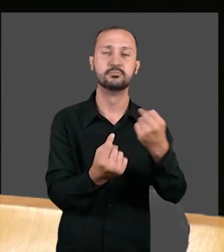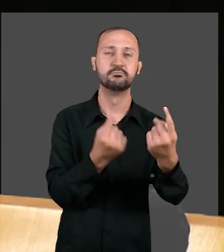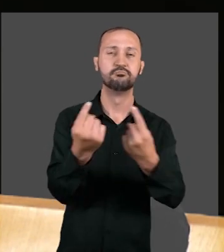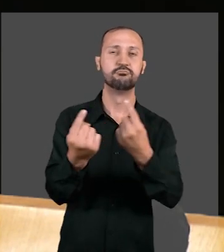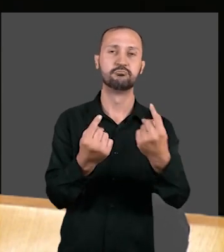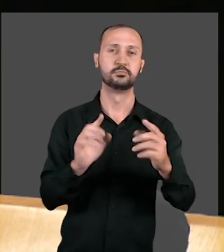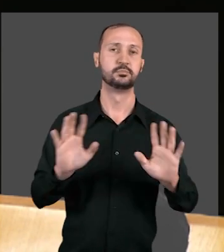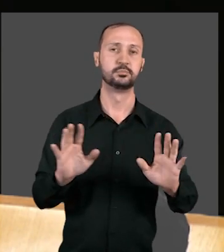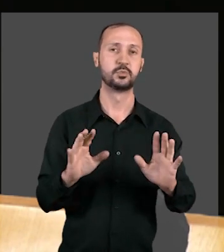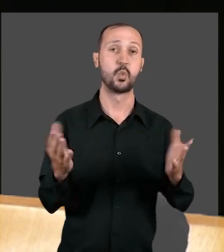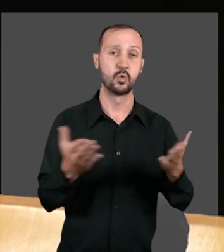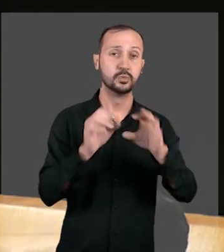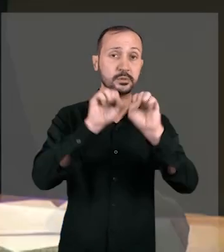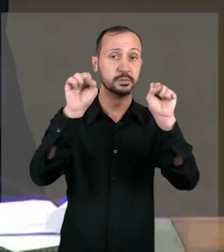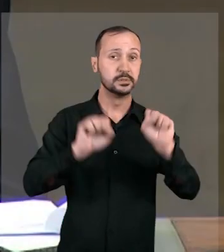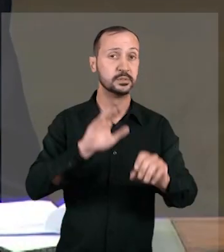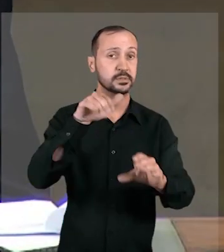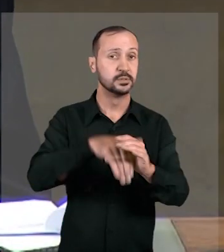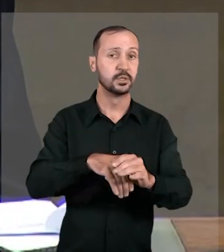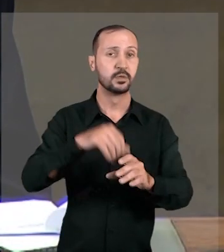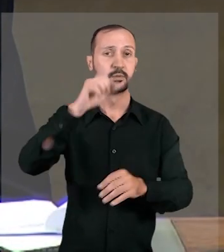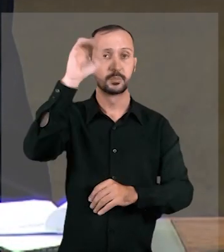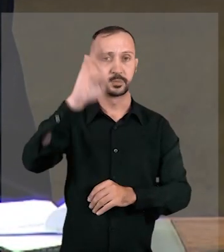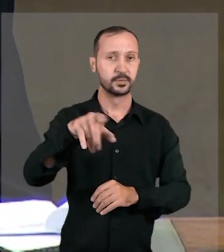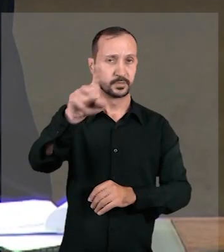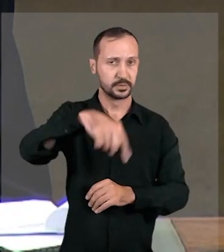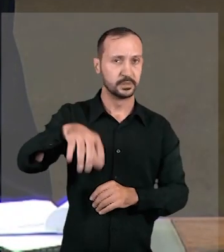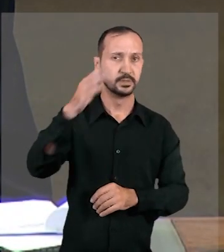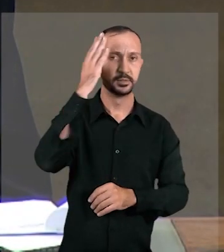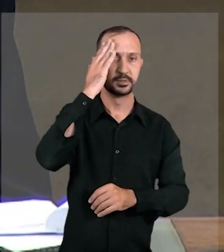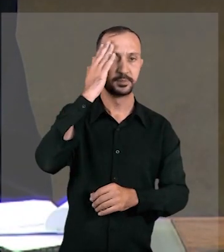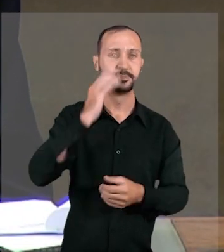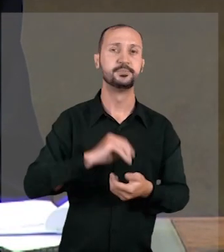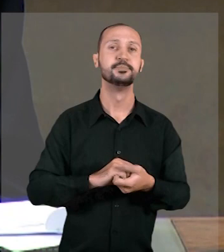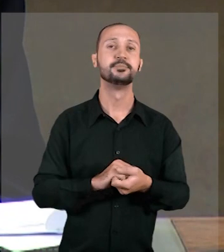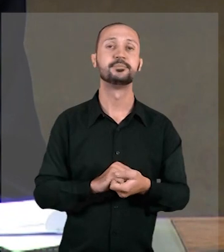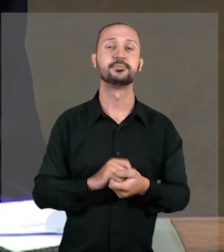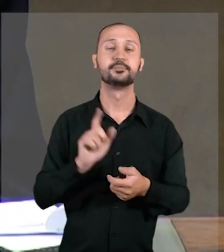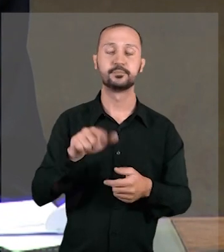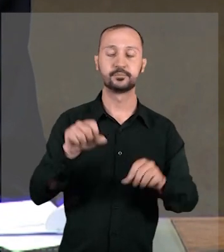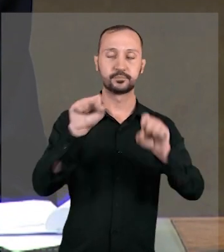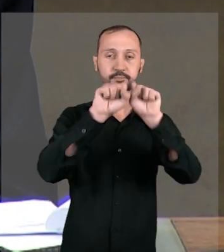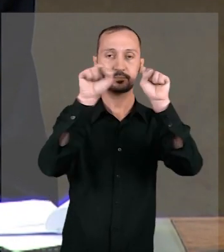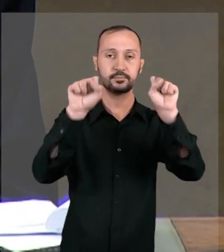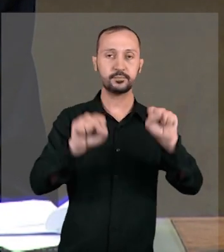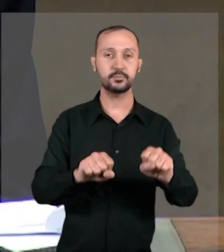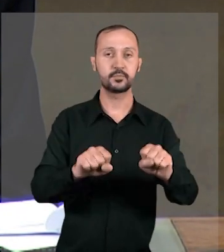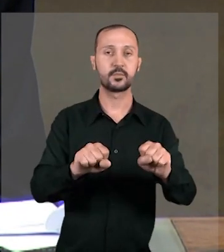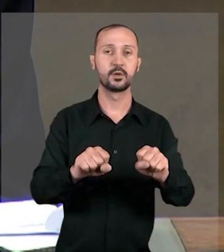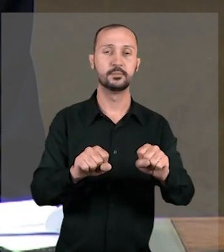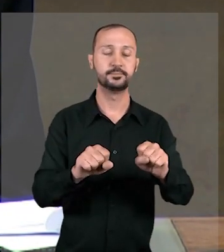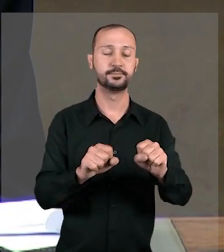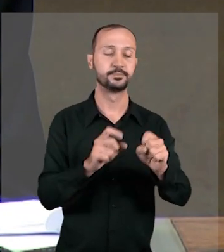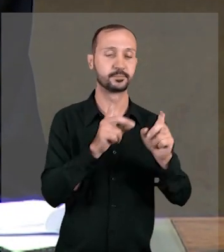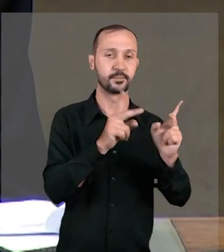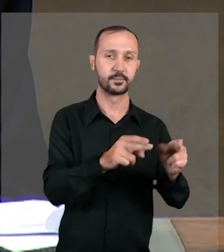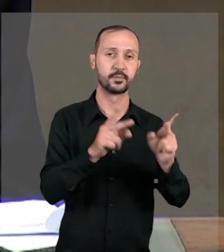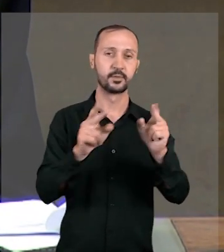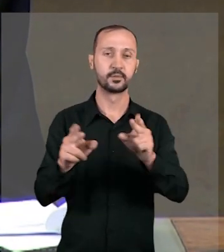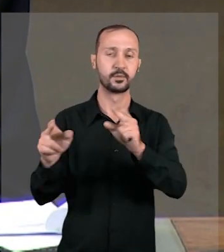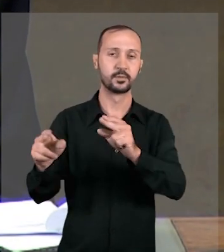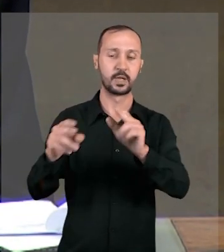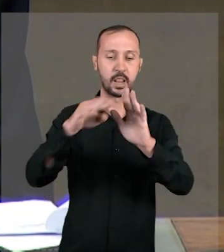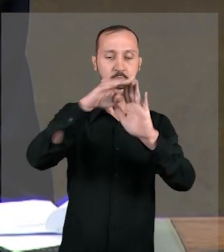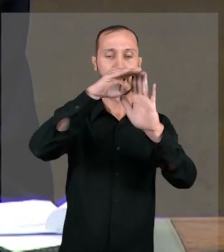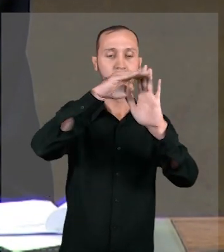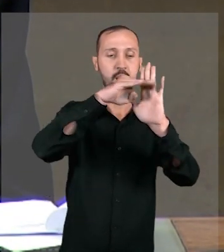sistema eleitoral que vigora no Brasil, como todos saberão aqui, é um sistema proporcional em